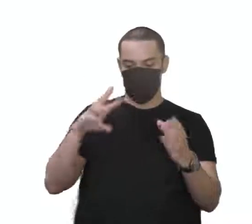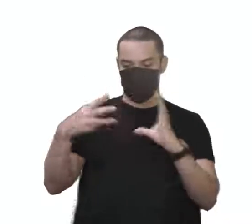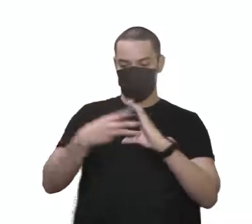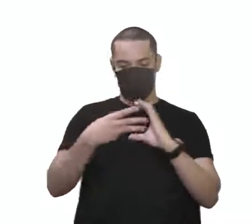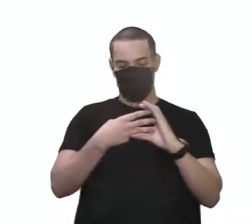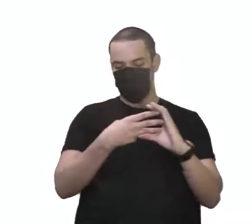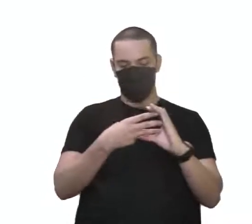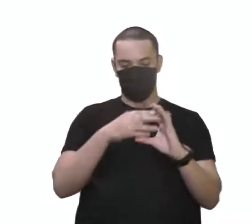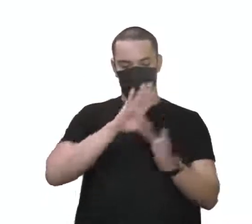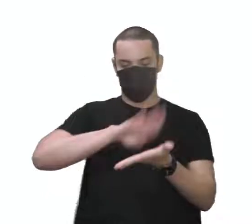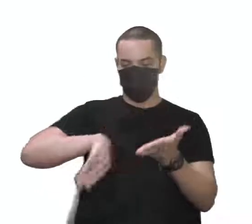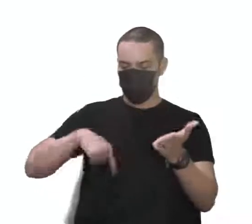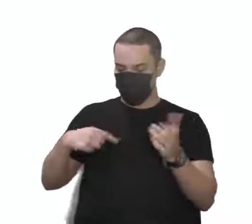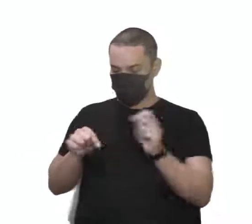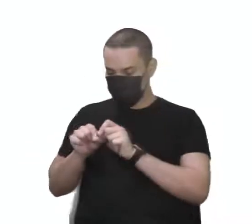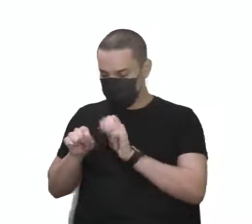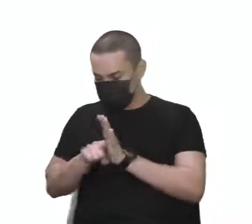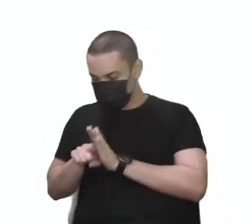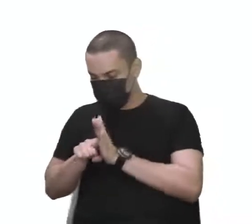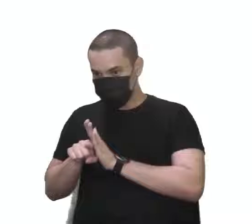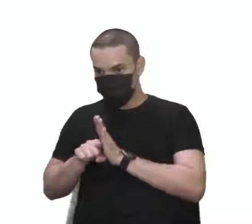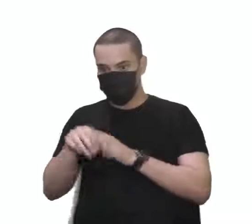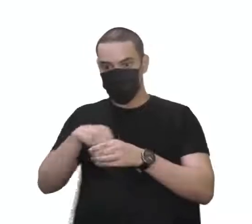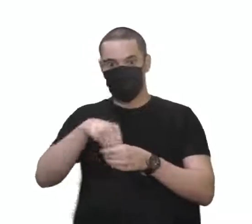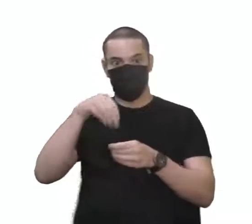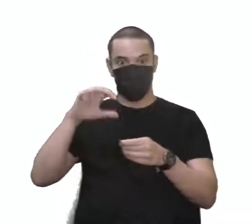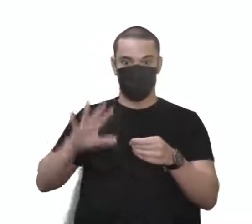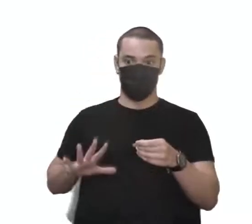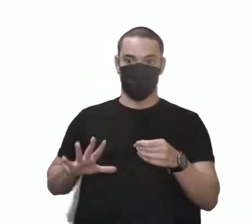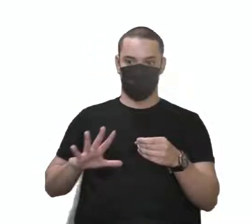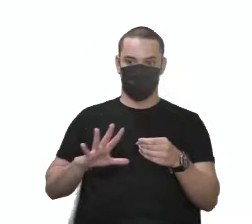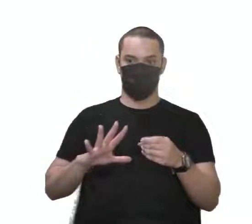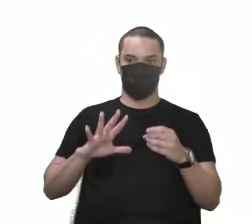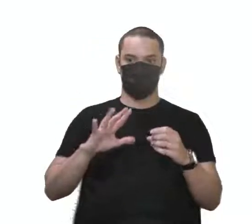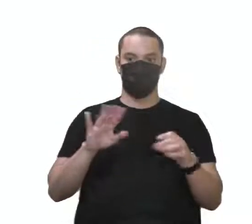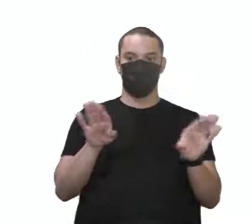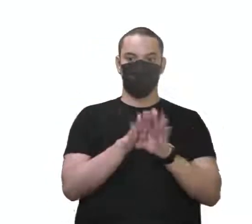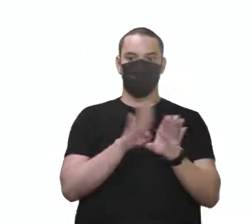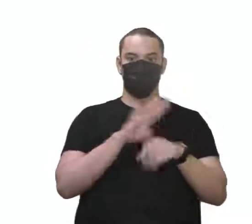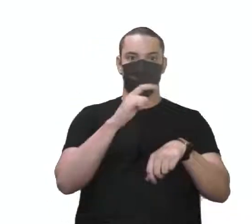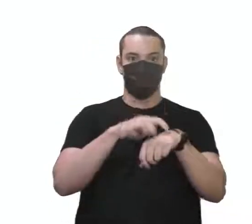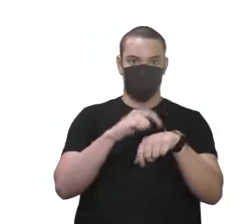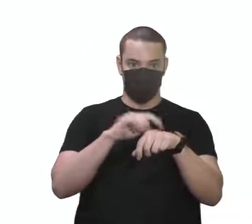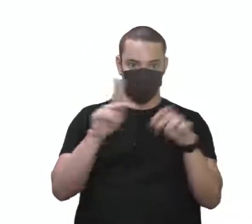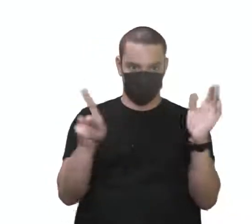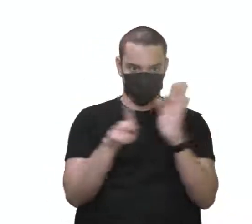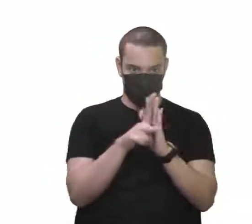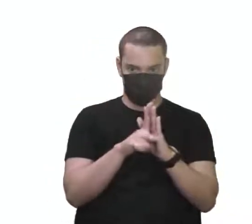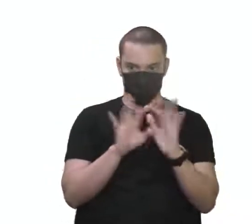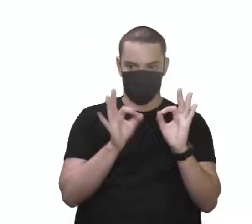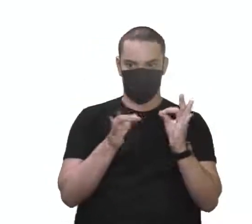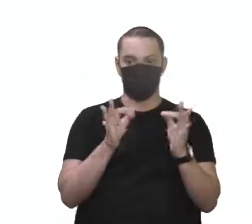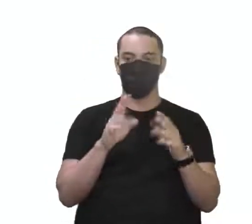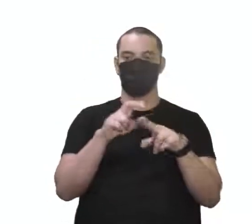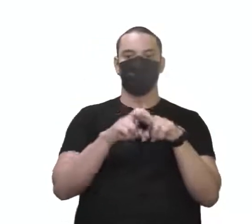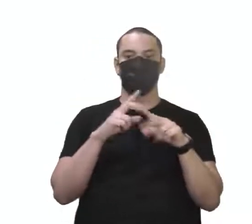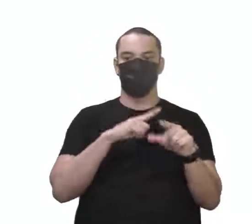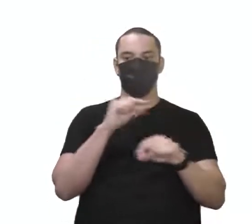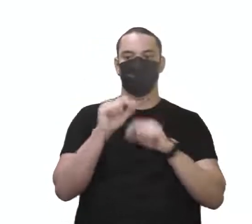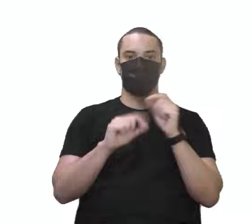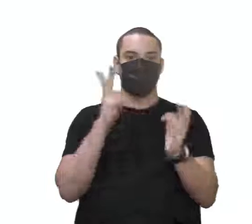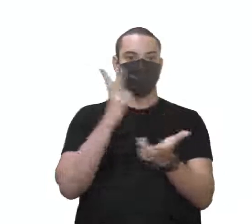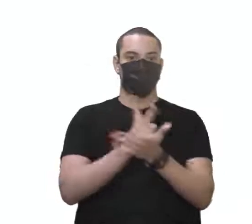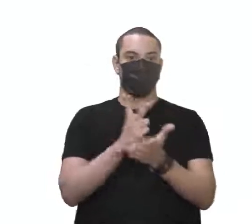fora do corpo. Fazia parte do ser vivo e ela está trabalhando sendo fora do corpo em momentos de culturas ali, tá? Então, tem o